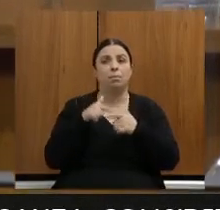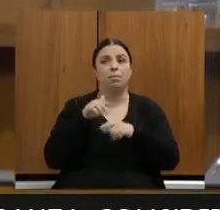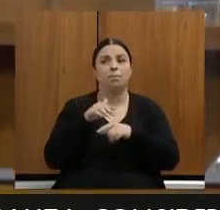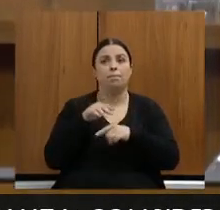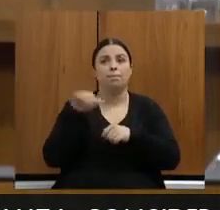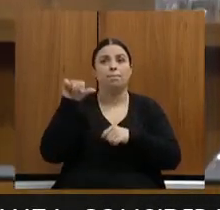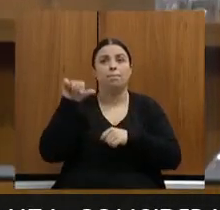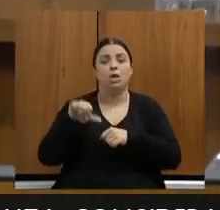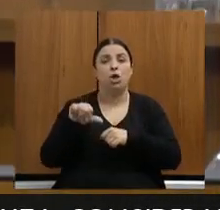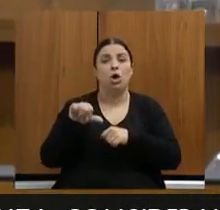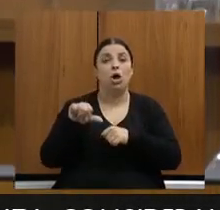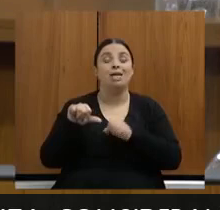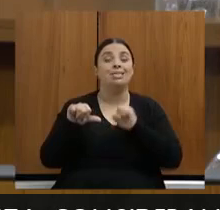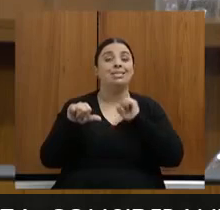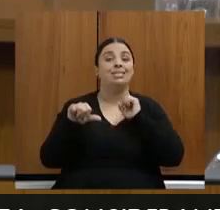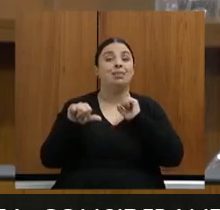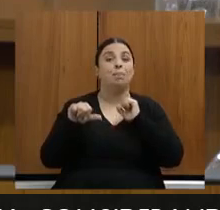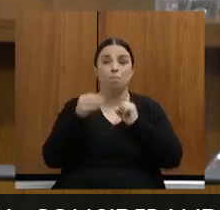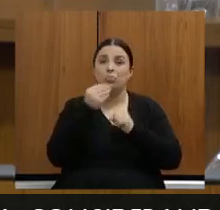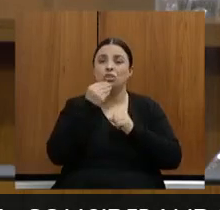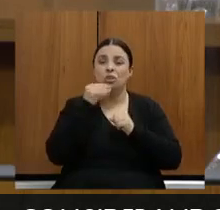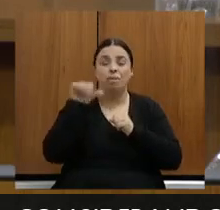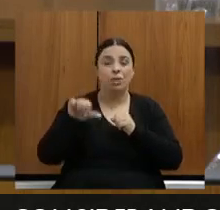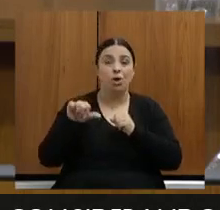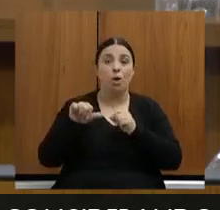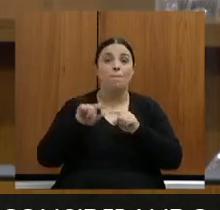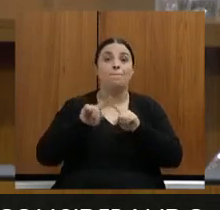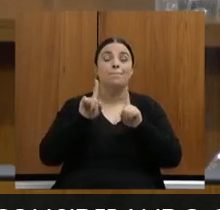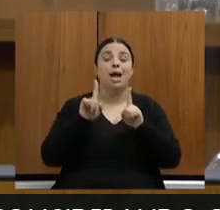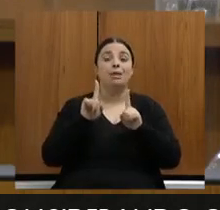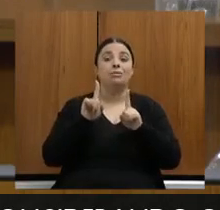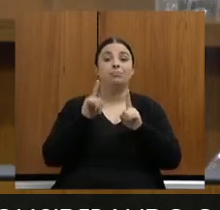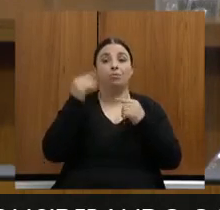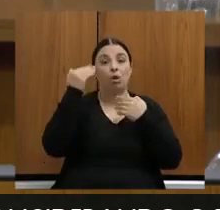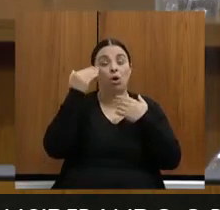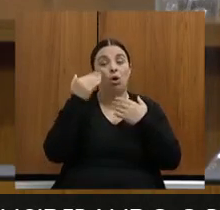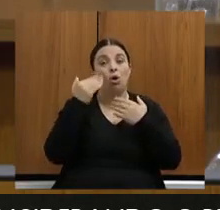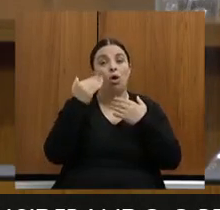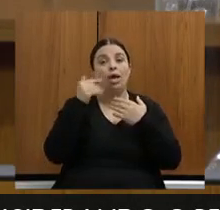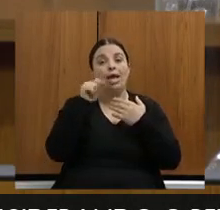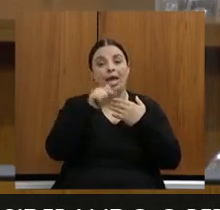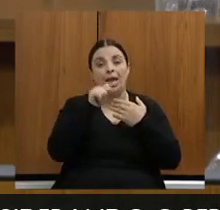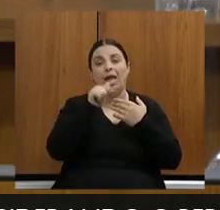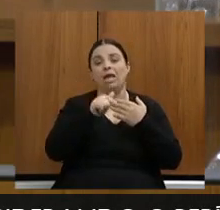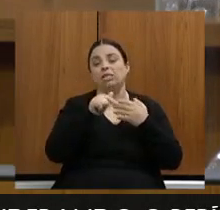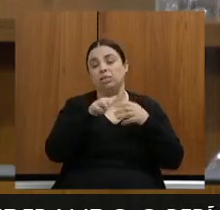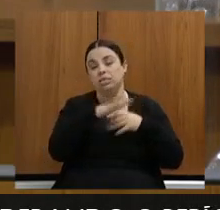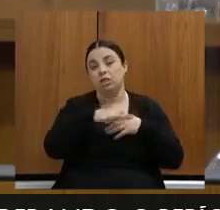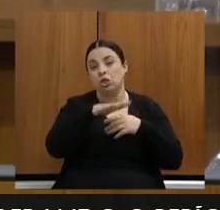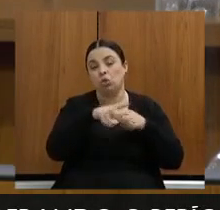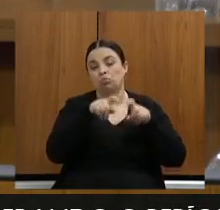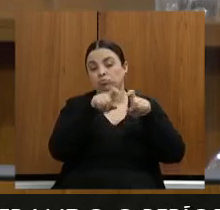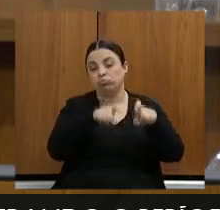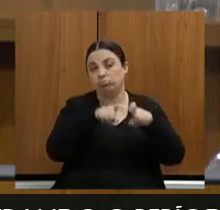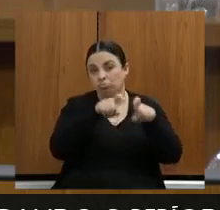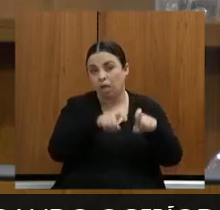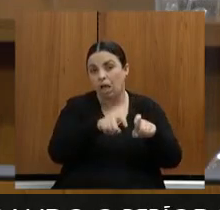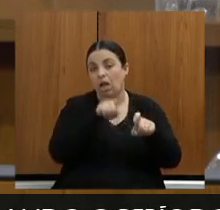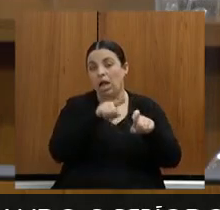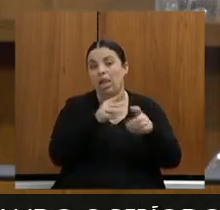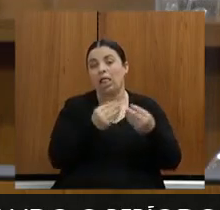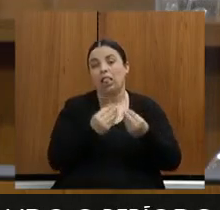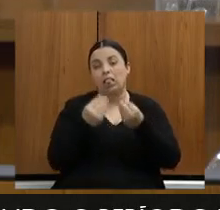a nossa grande produção de alimentos porque o setor do Agro na pandemia ele aumentou geração de emprego Ele trouxe mais renda